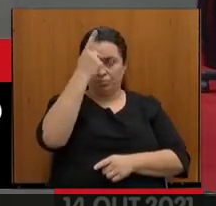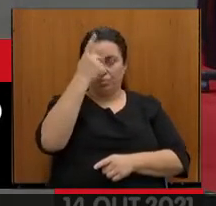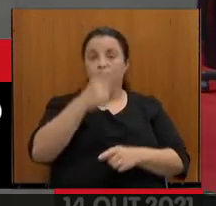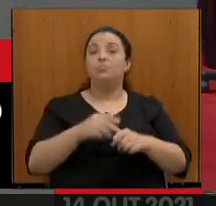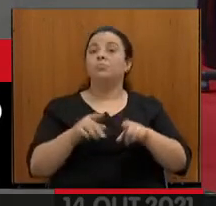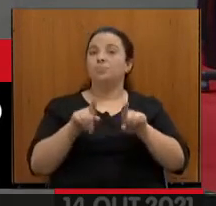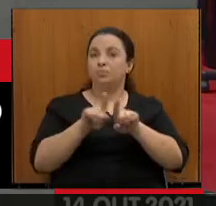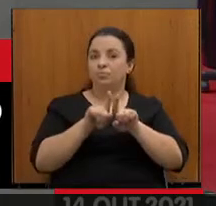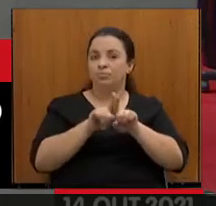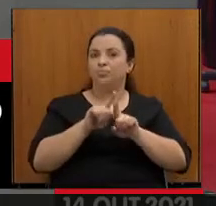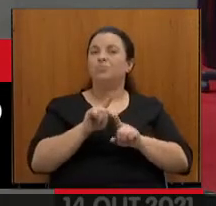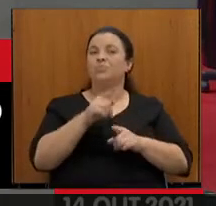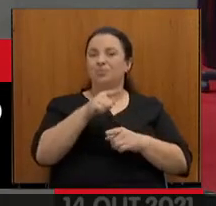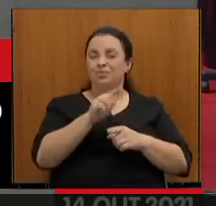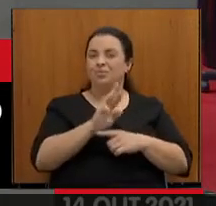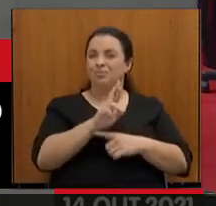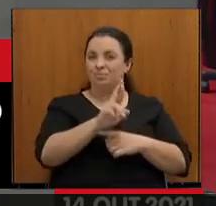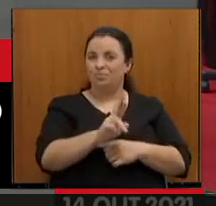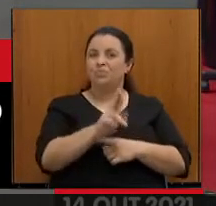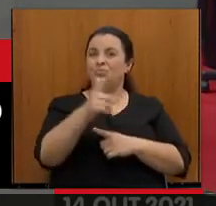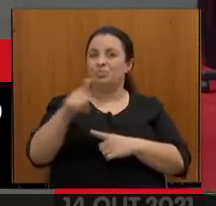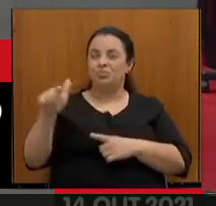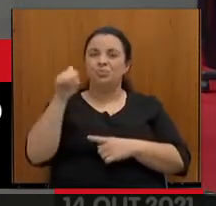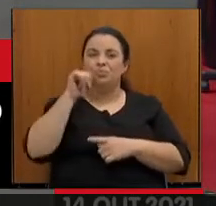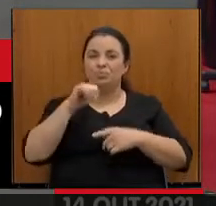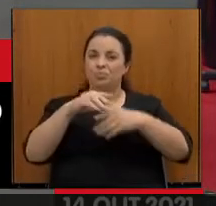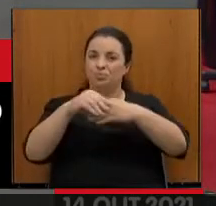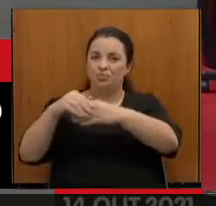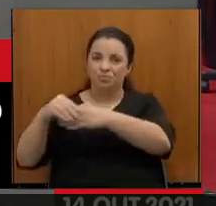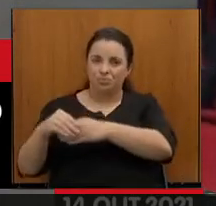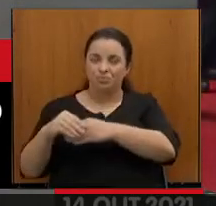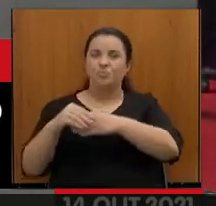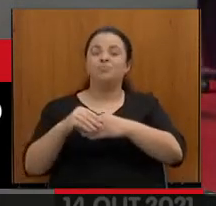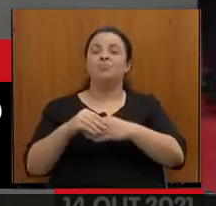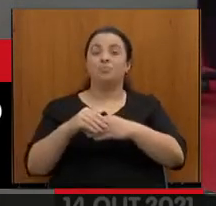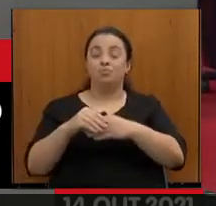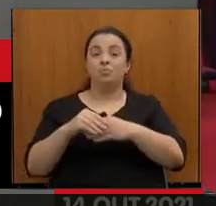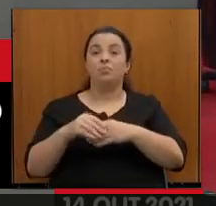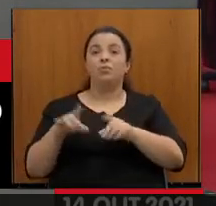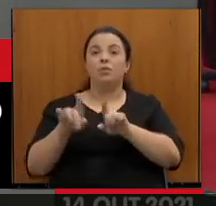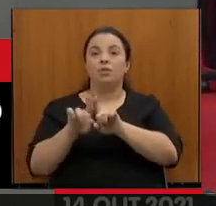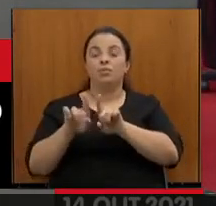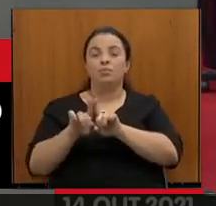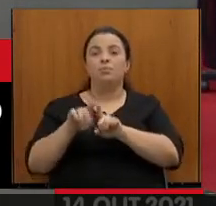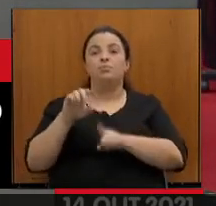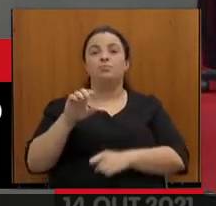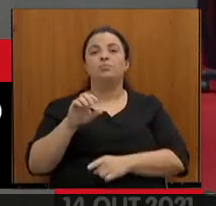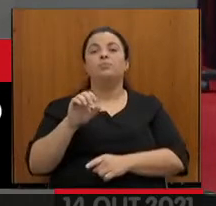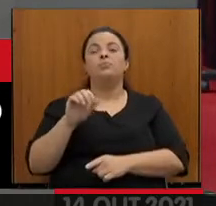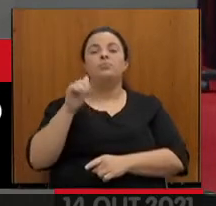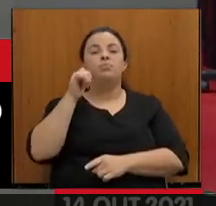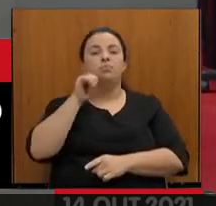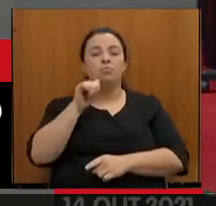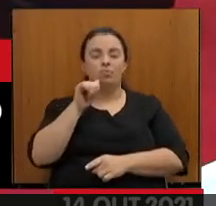cumprimento a todas as mulheres e cidadãs aqui presentes, deputadas. Cumprimento a senhora Suzane Serruia e